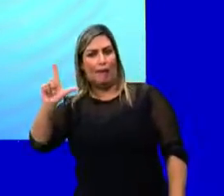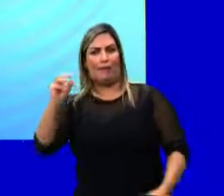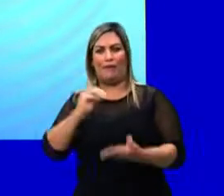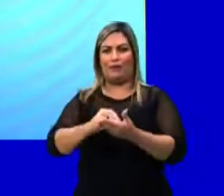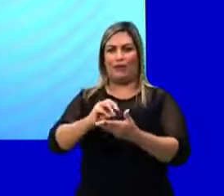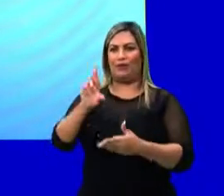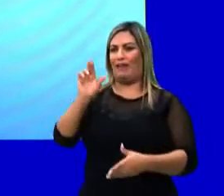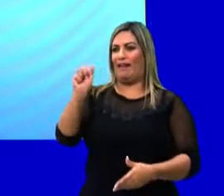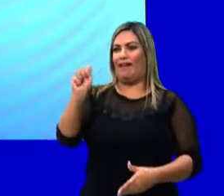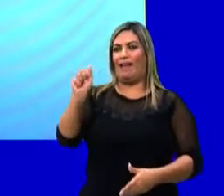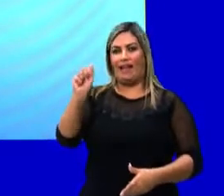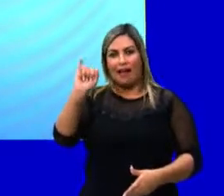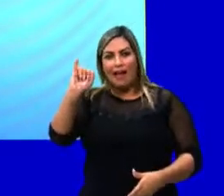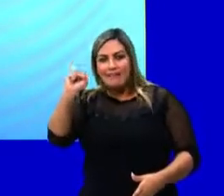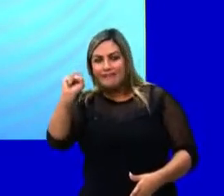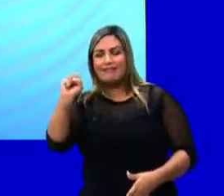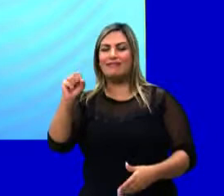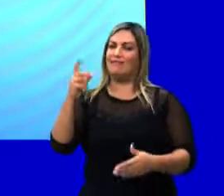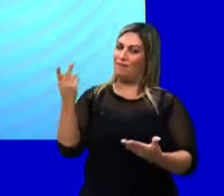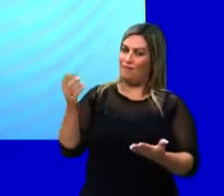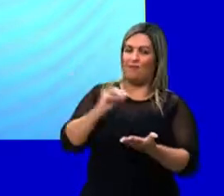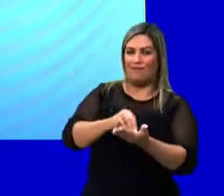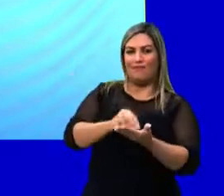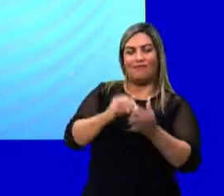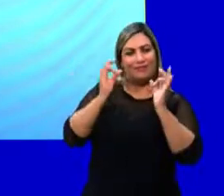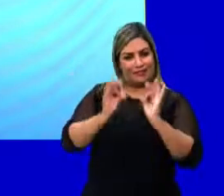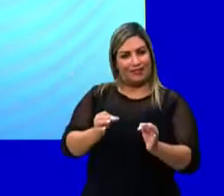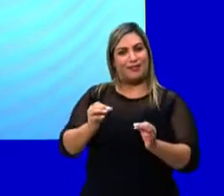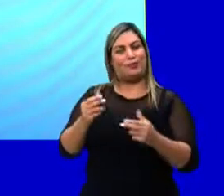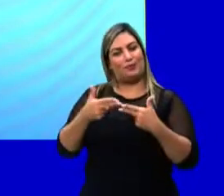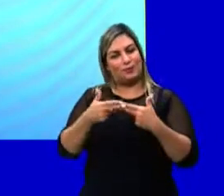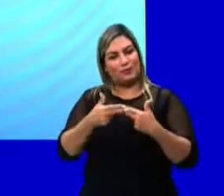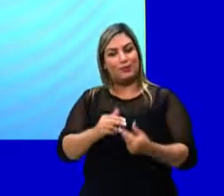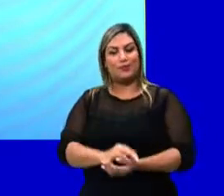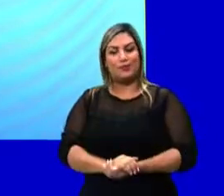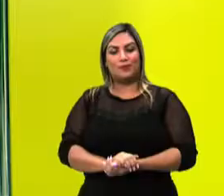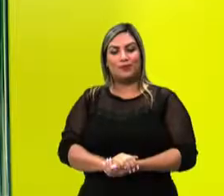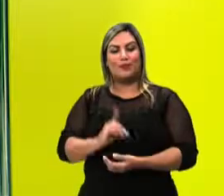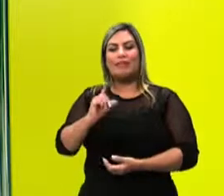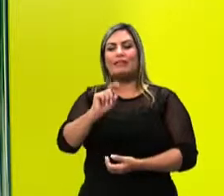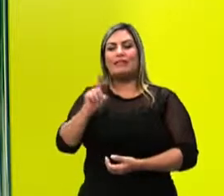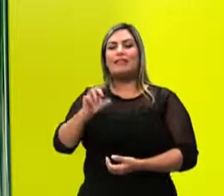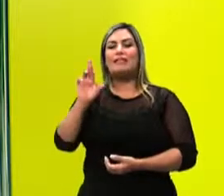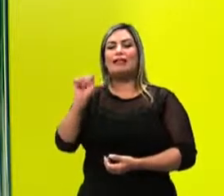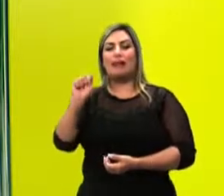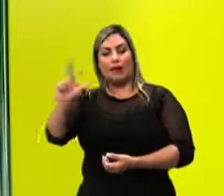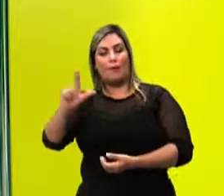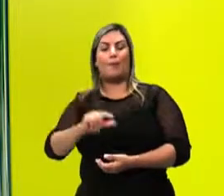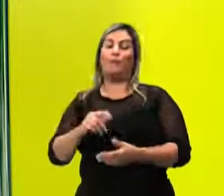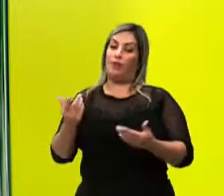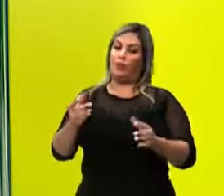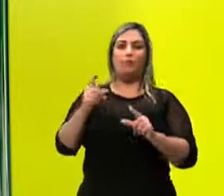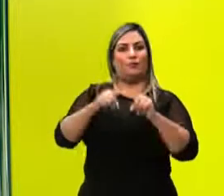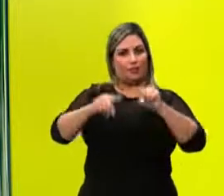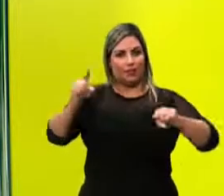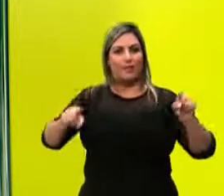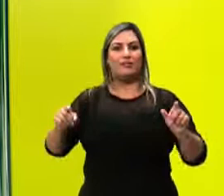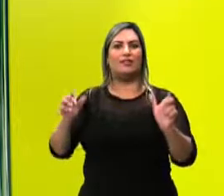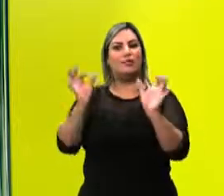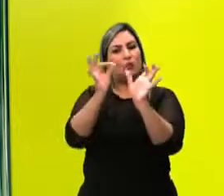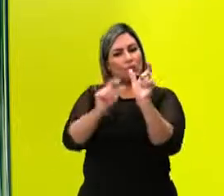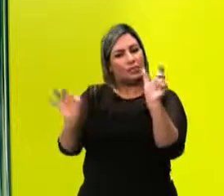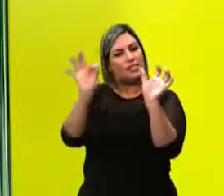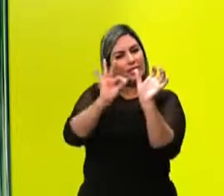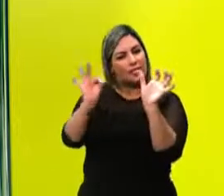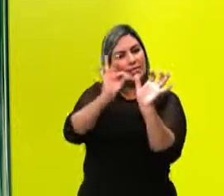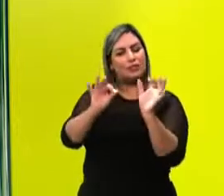plural, então 10 reais. Então nós temos aí essa variação morfossintática, beleza? Bom, então assim,